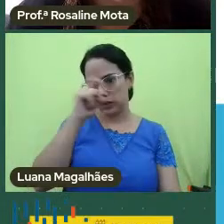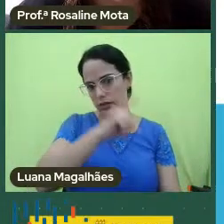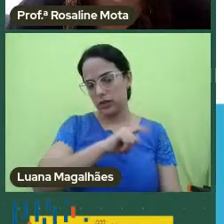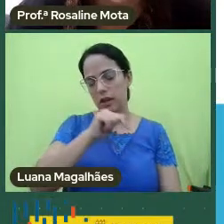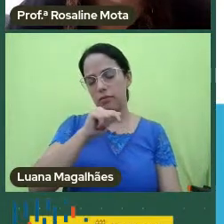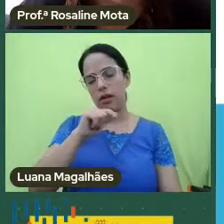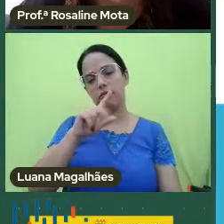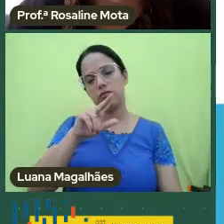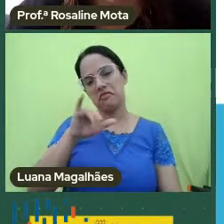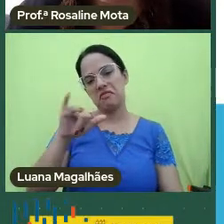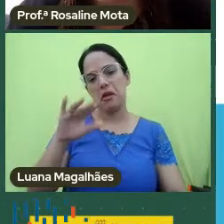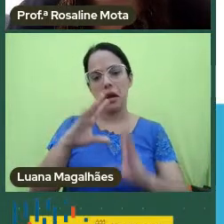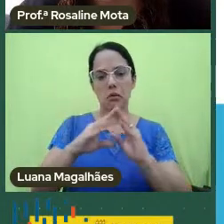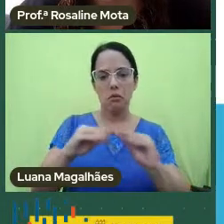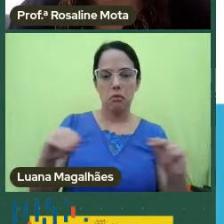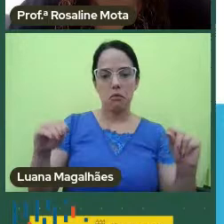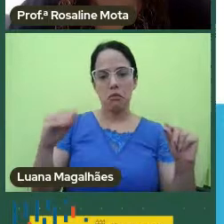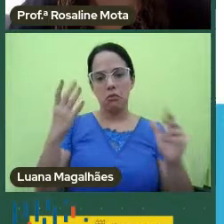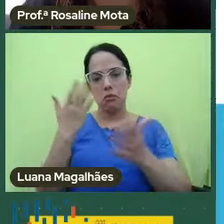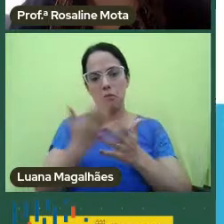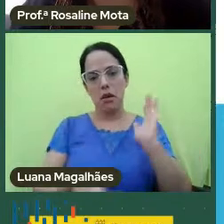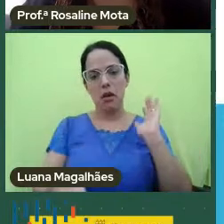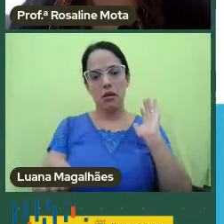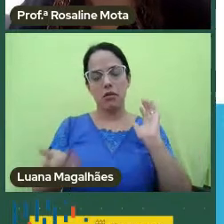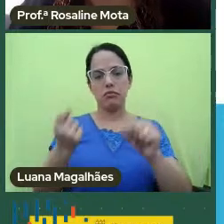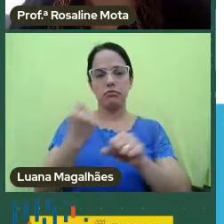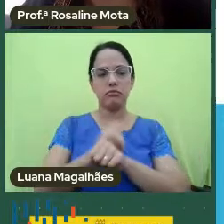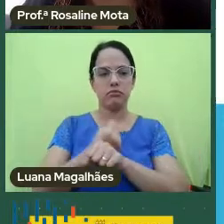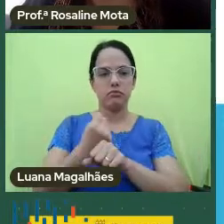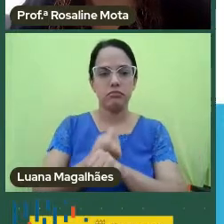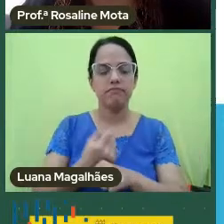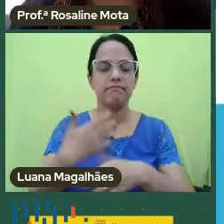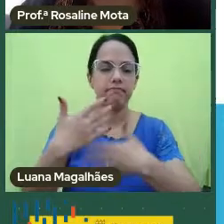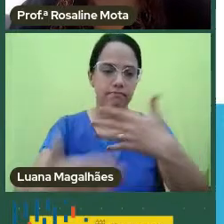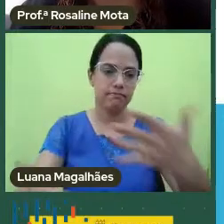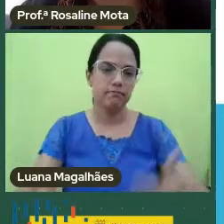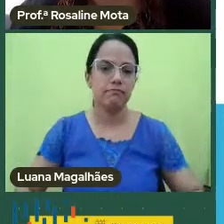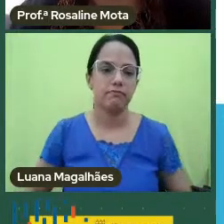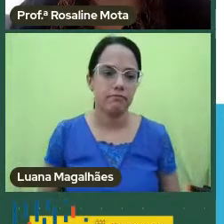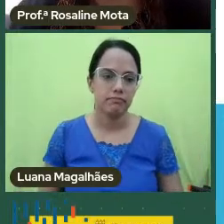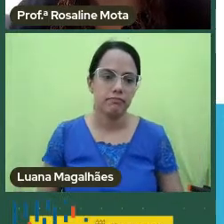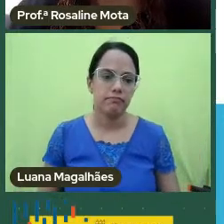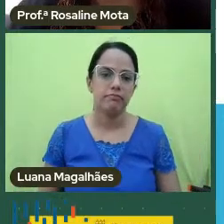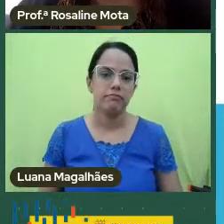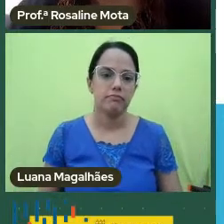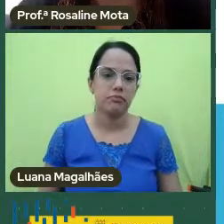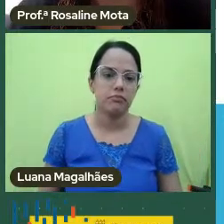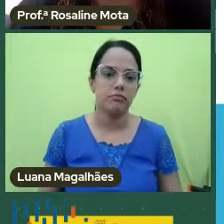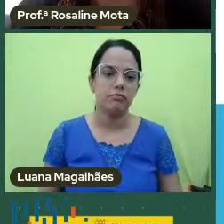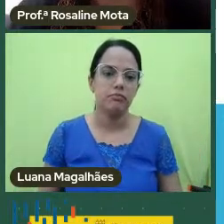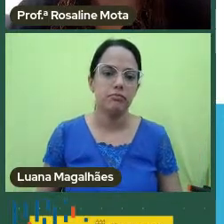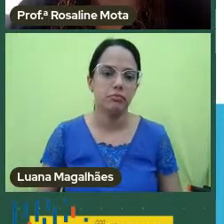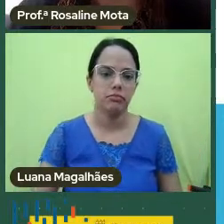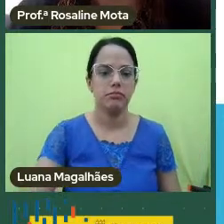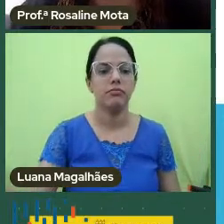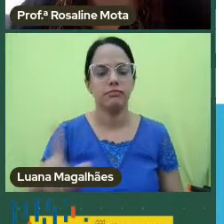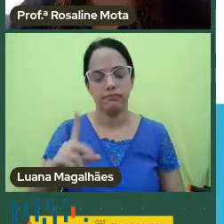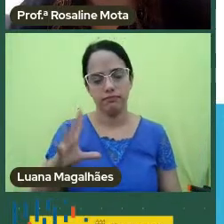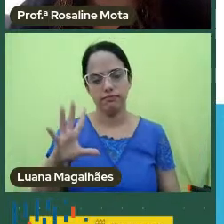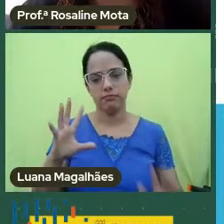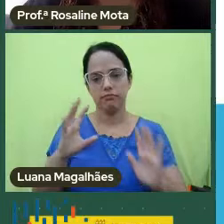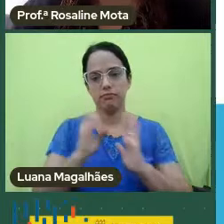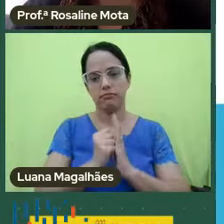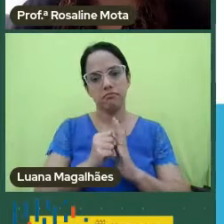se perdendo ao longo dos anos. Então, era para registrar isso, que eu acho que a